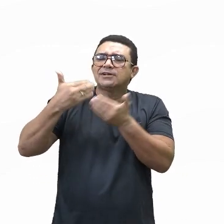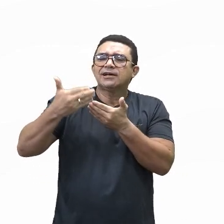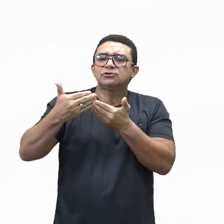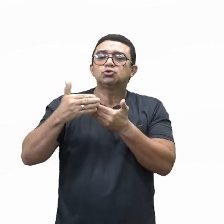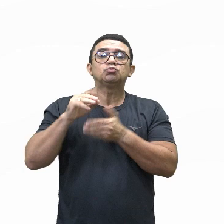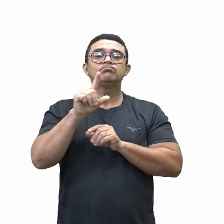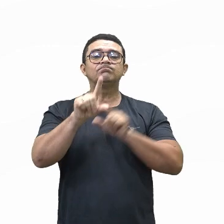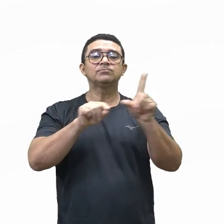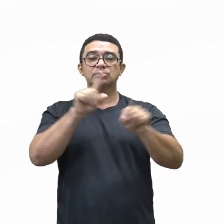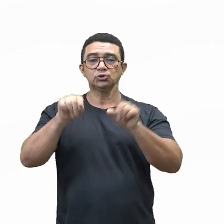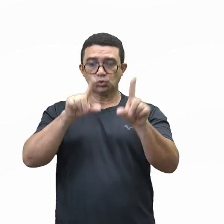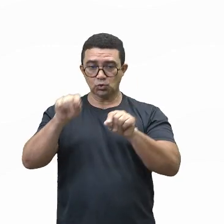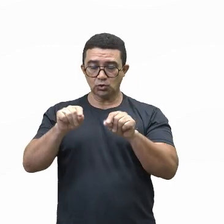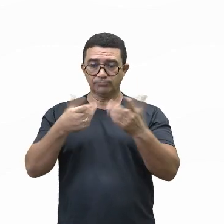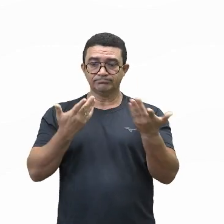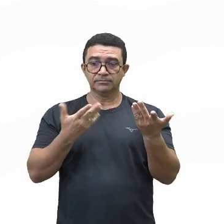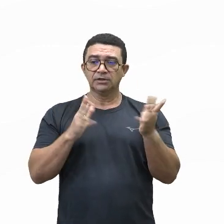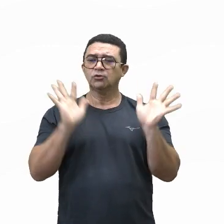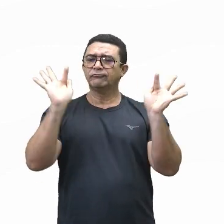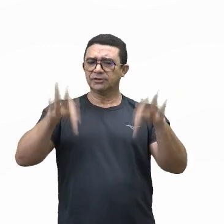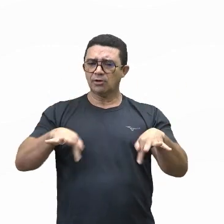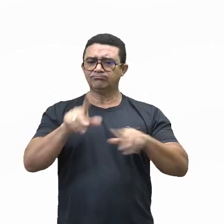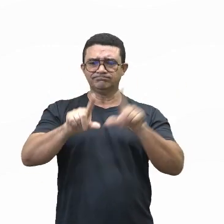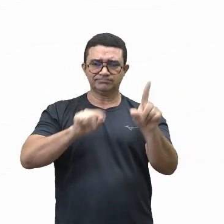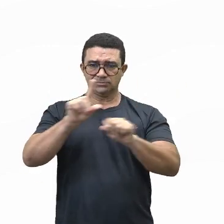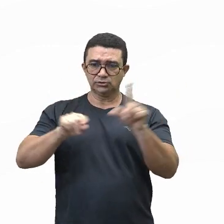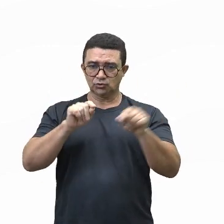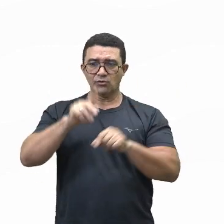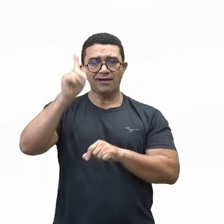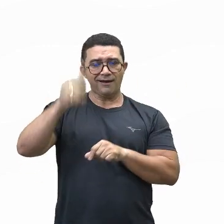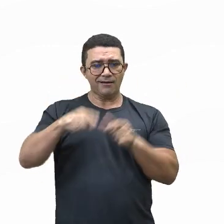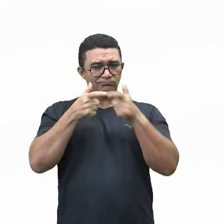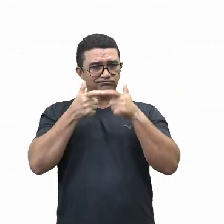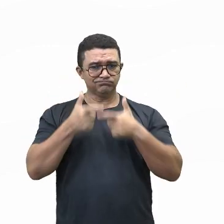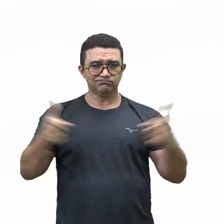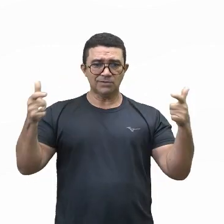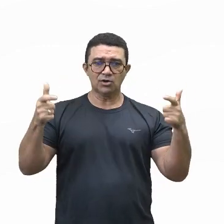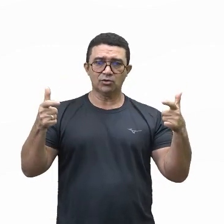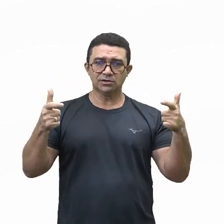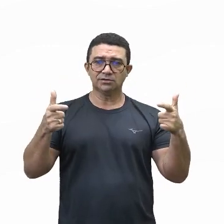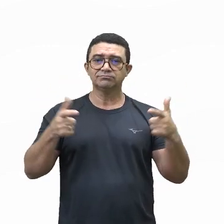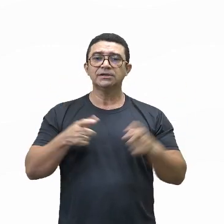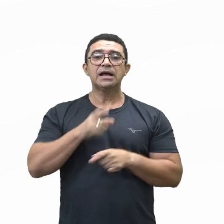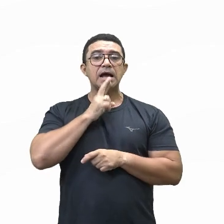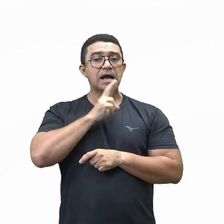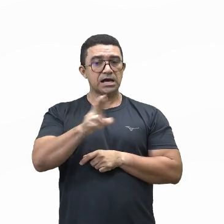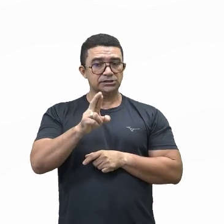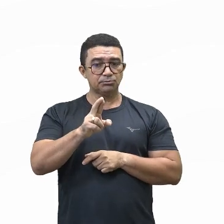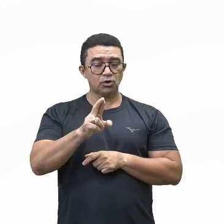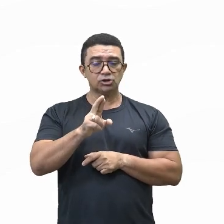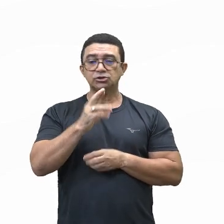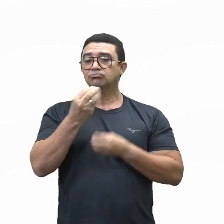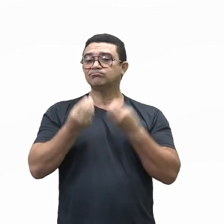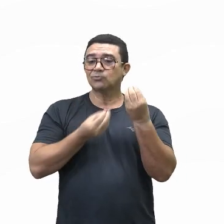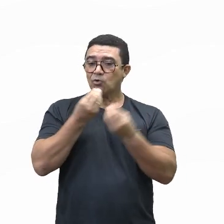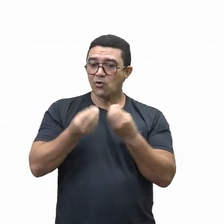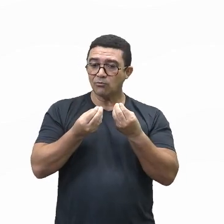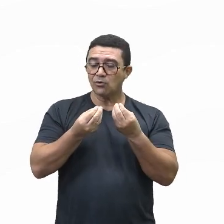escolhas e o resultado dessa escolha é, na sua maioria, a resposta a um